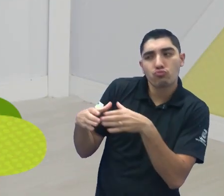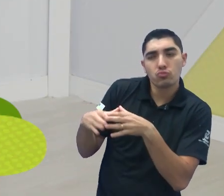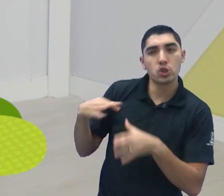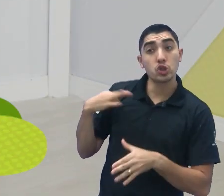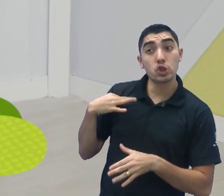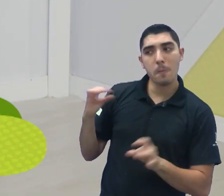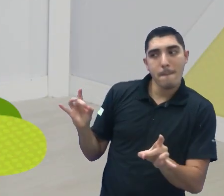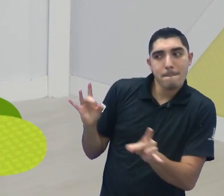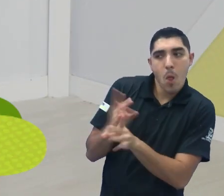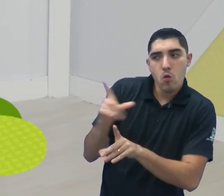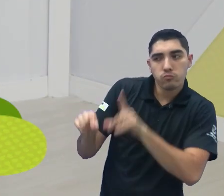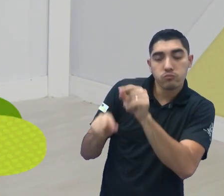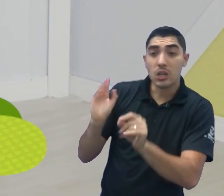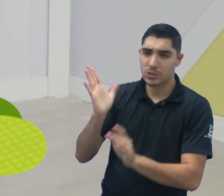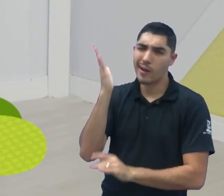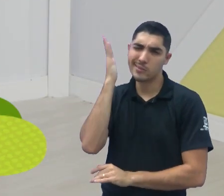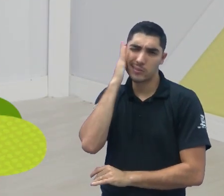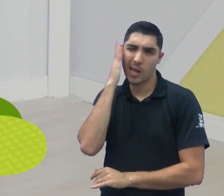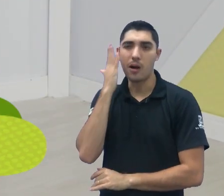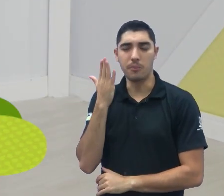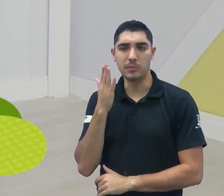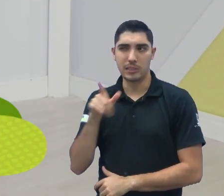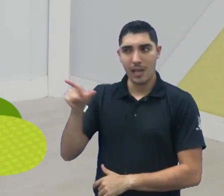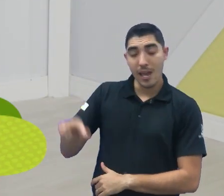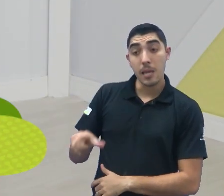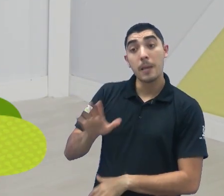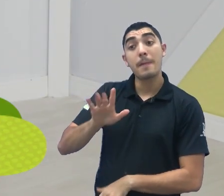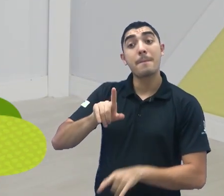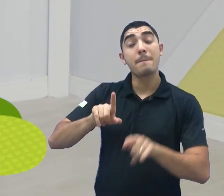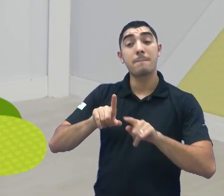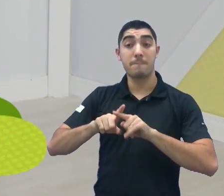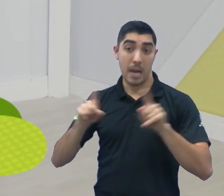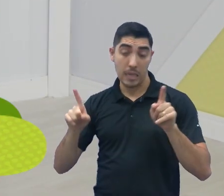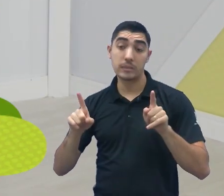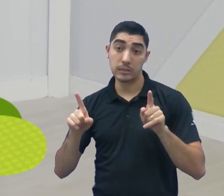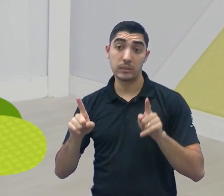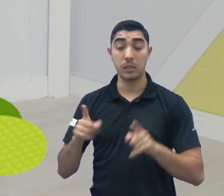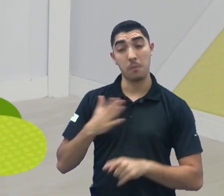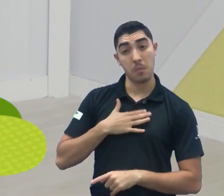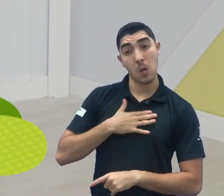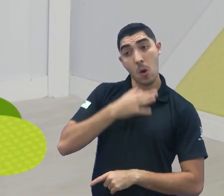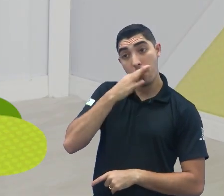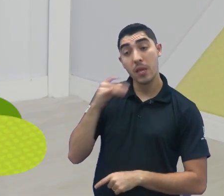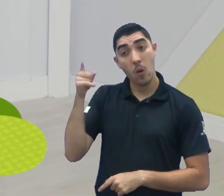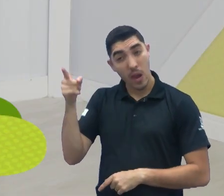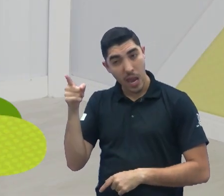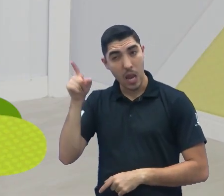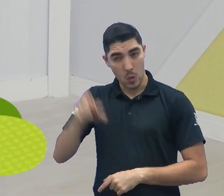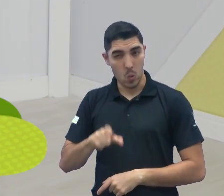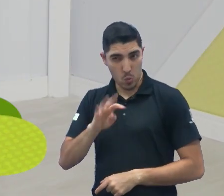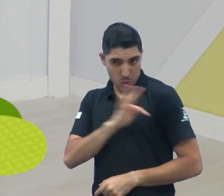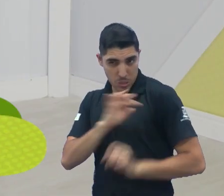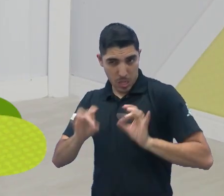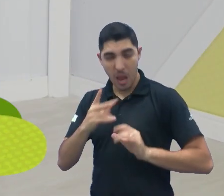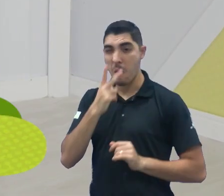o Marcelo, acho que por característica o Marcelo ele vai de acordo com o adversário, né? Ele pode usar um